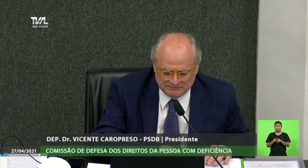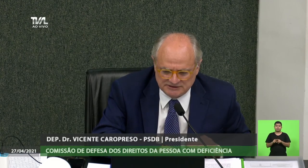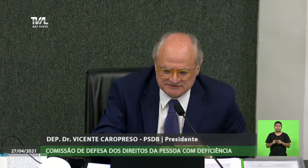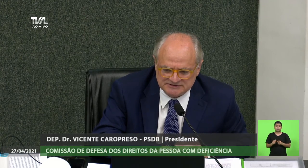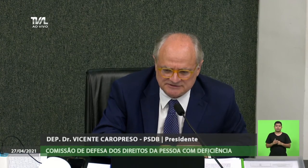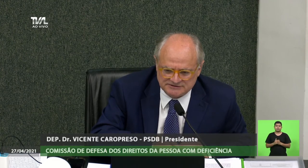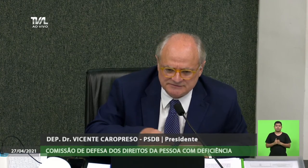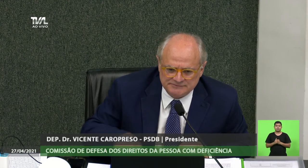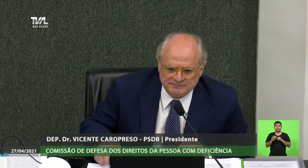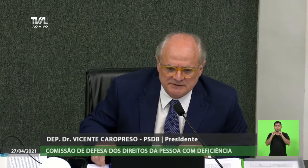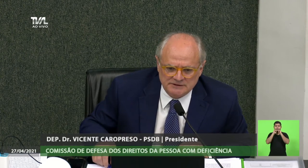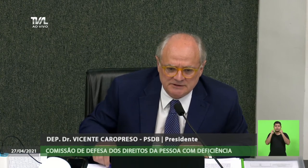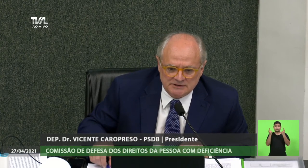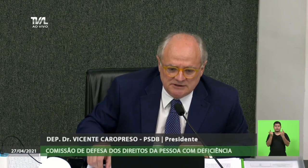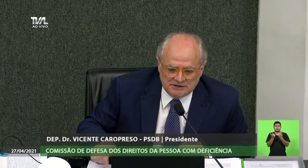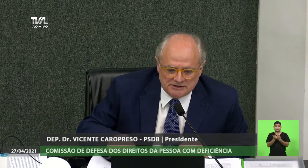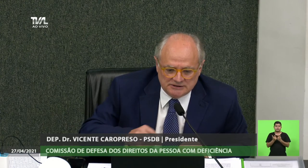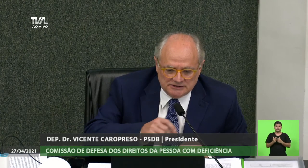da Assembleia Legislativa.